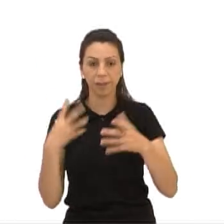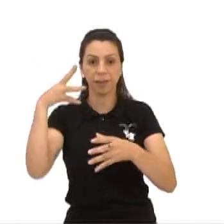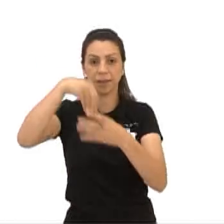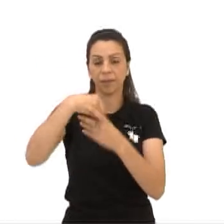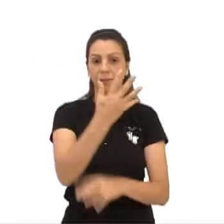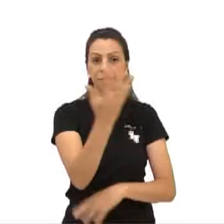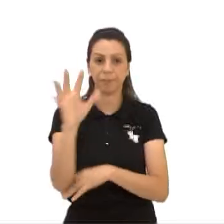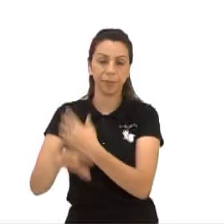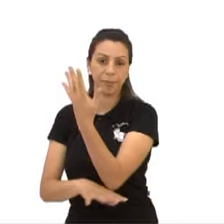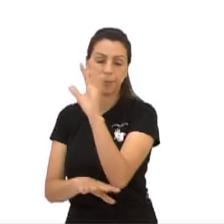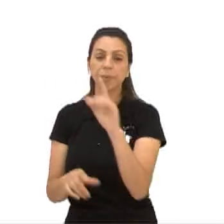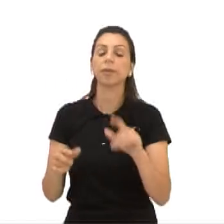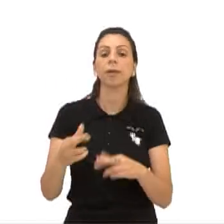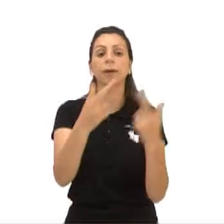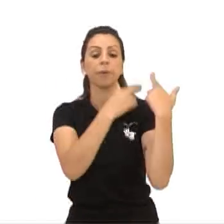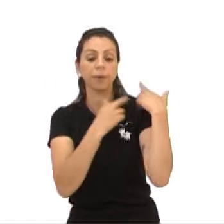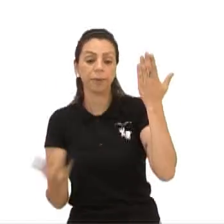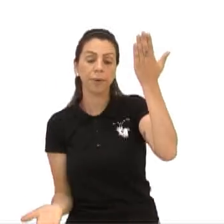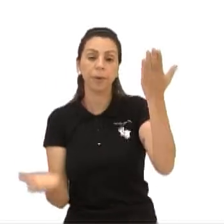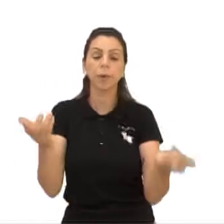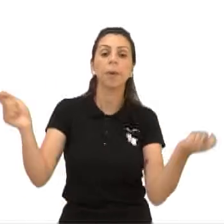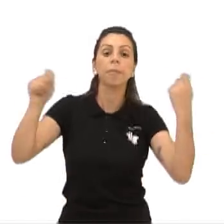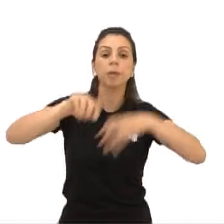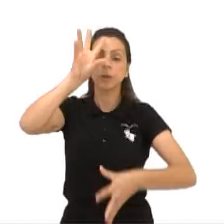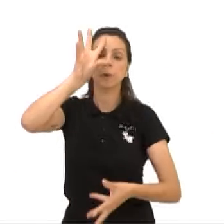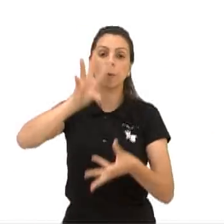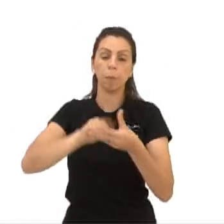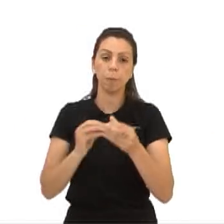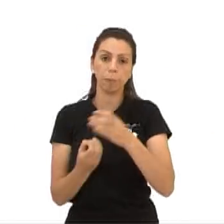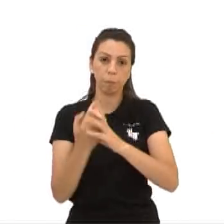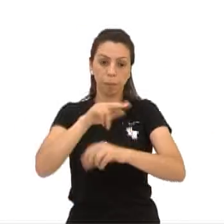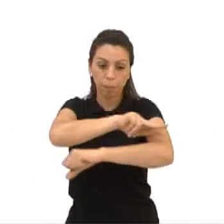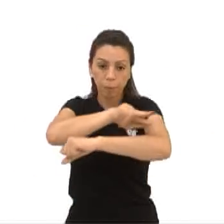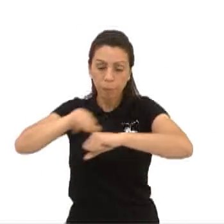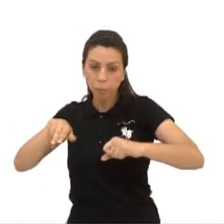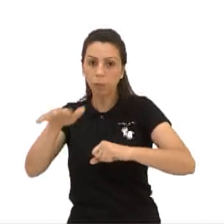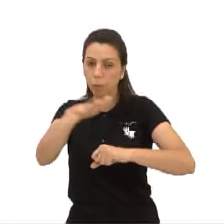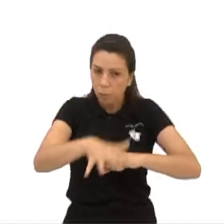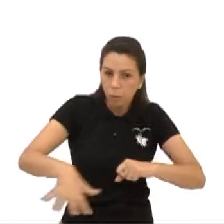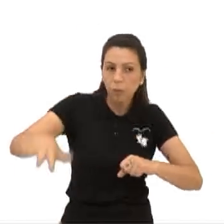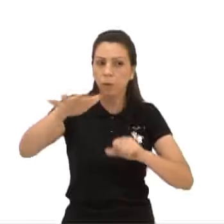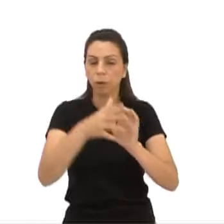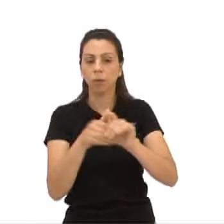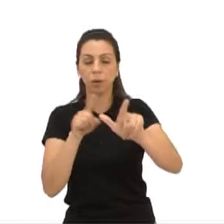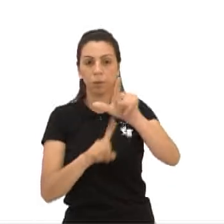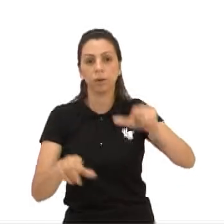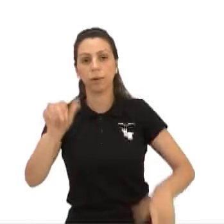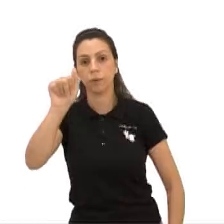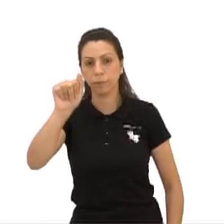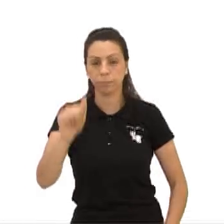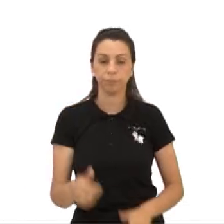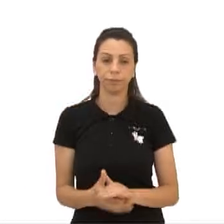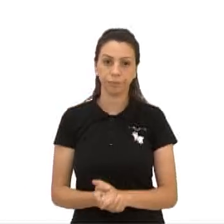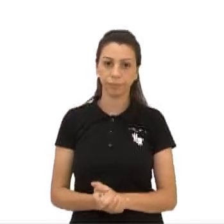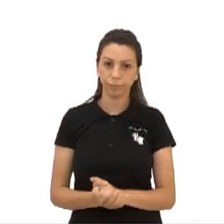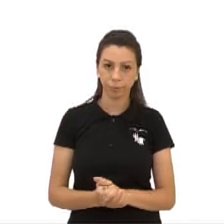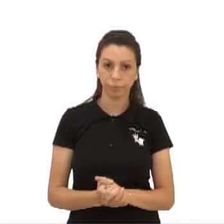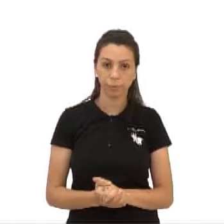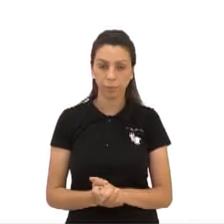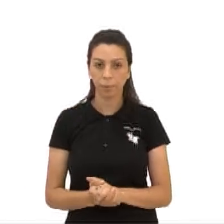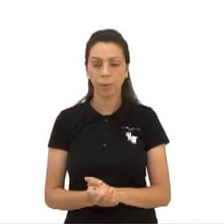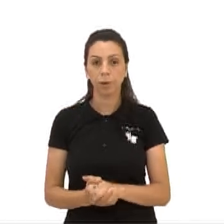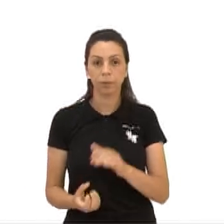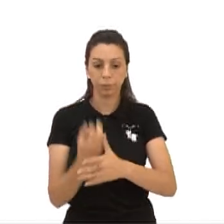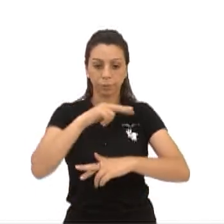do planeta, o que é necessário para compreender a diversidade de uma região. Alternativa A. Diversidade